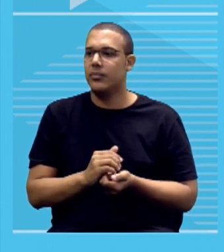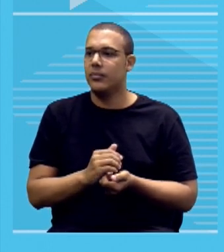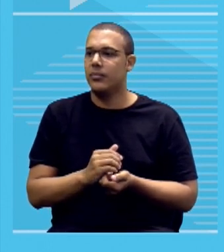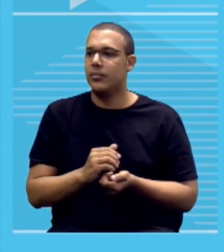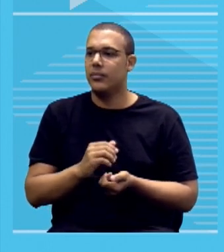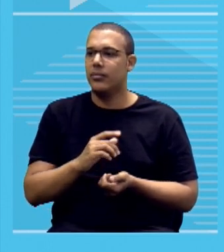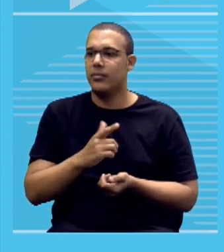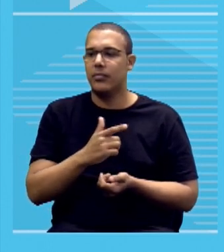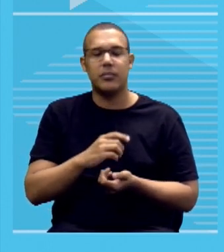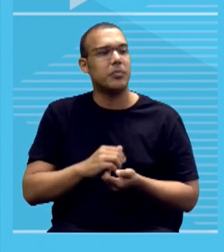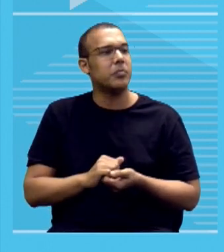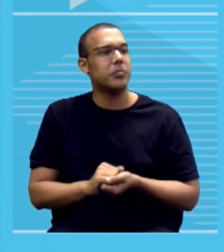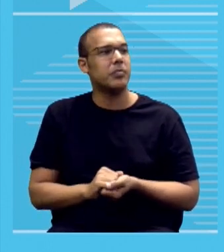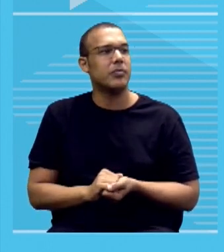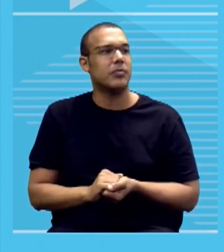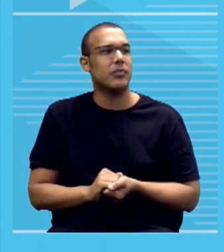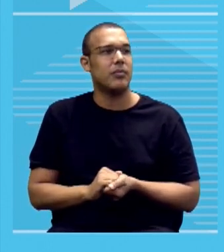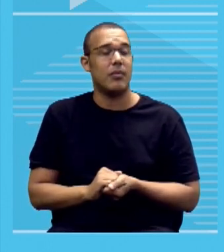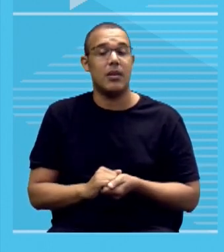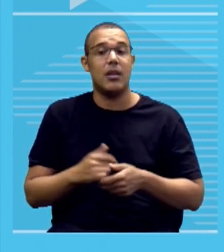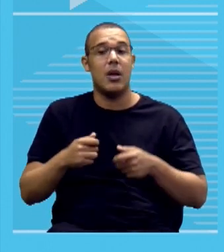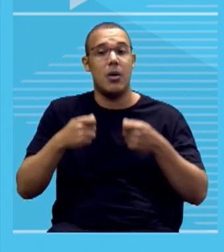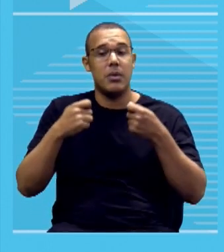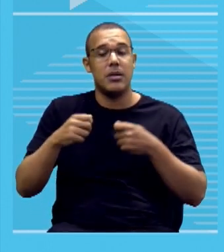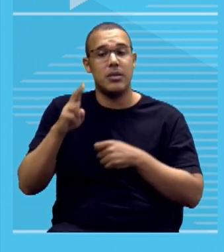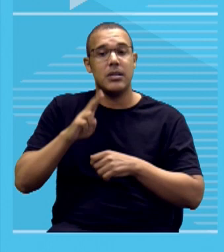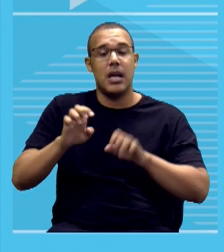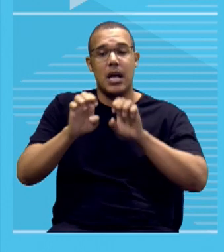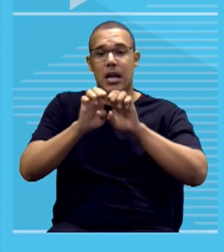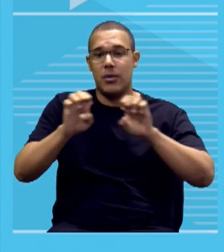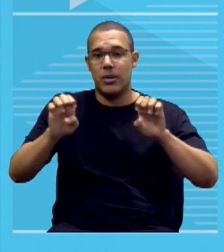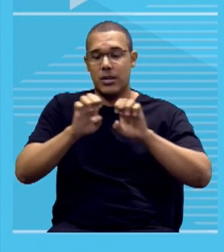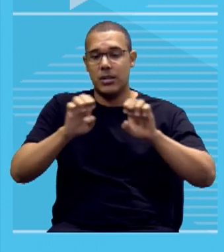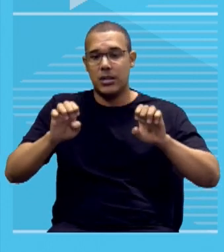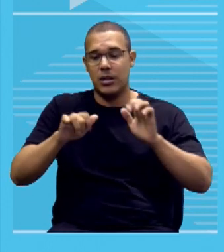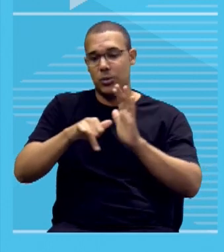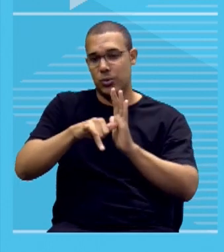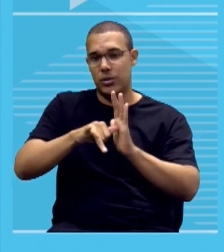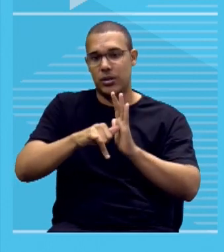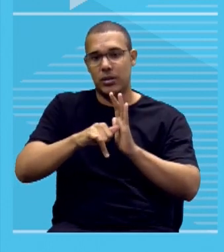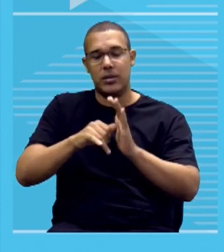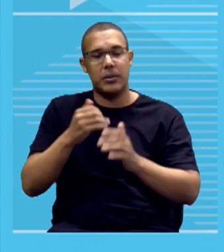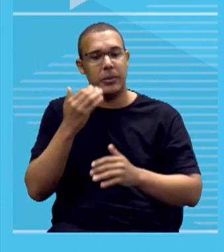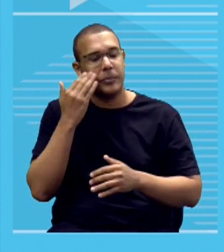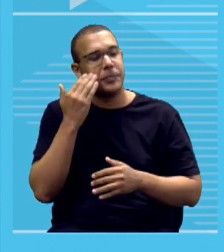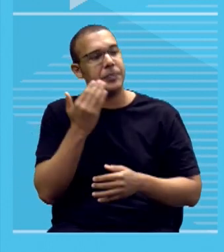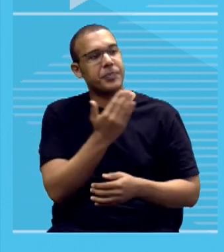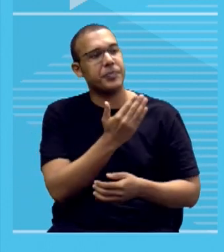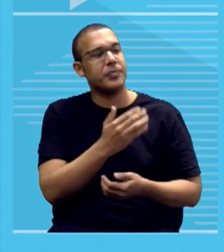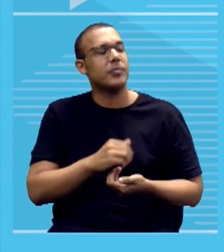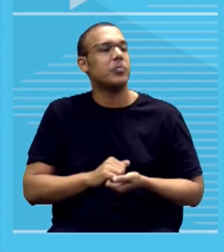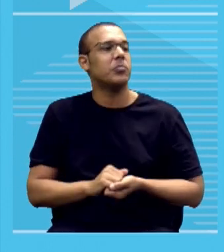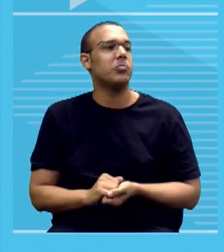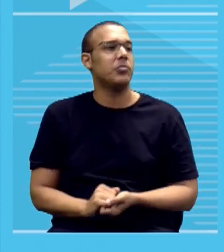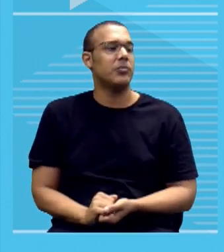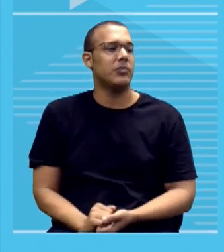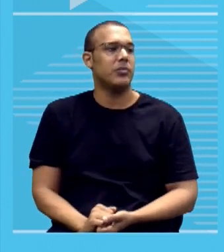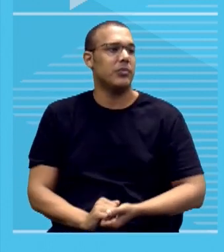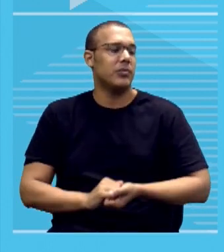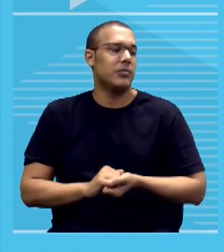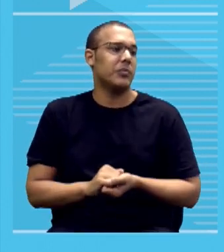aí eu tenho a equação do gerador, do receptor. Força contra a eletromotriz é igual a